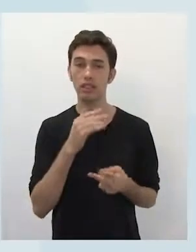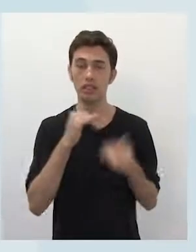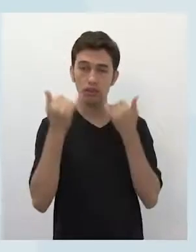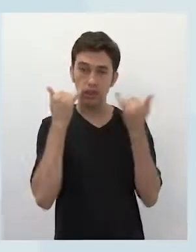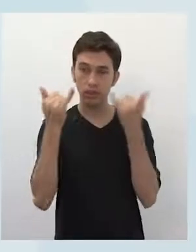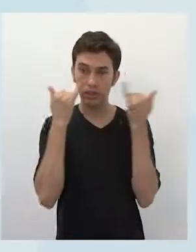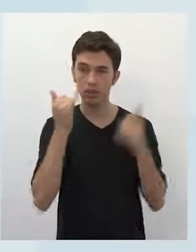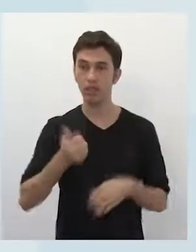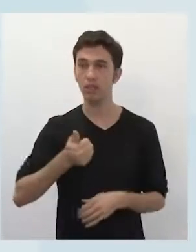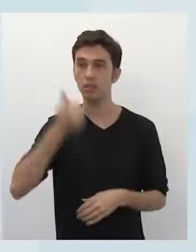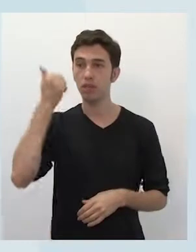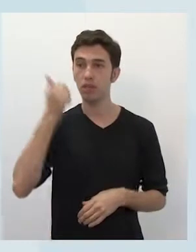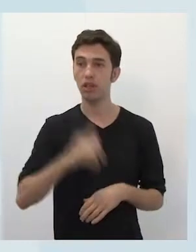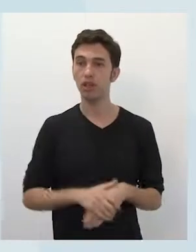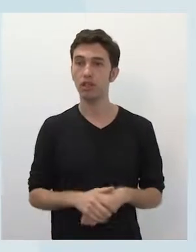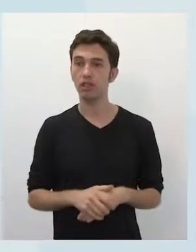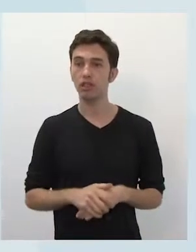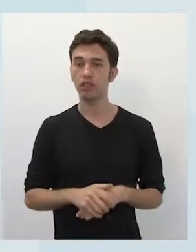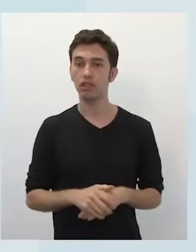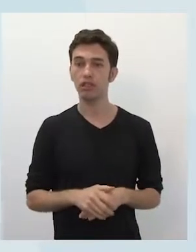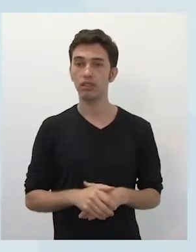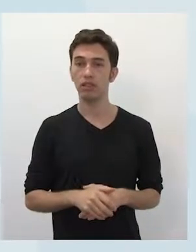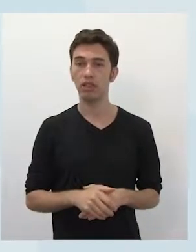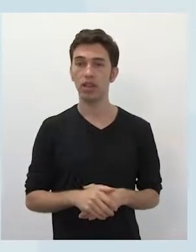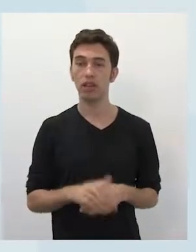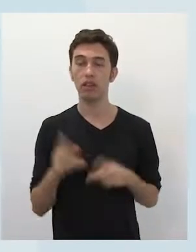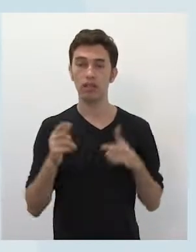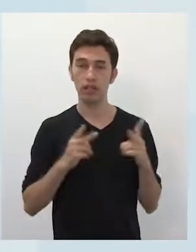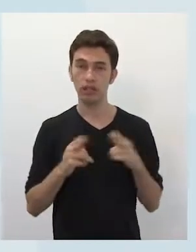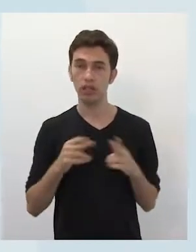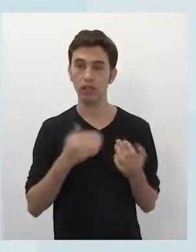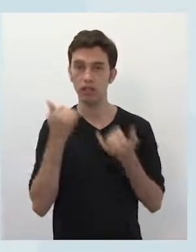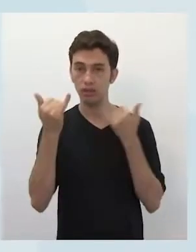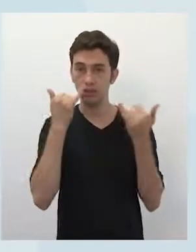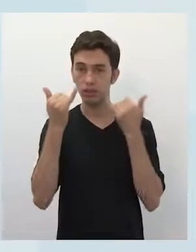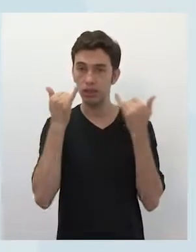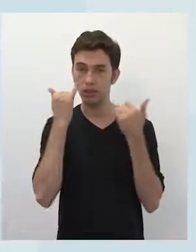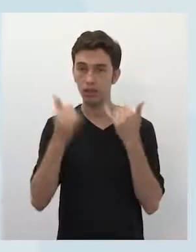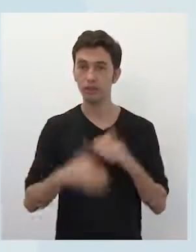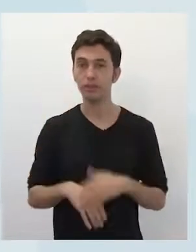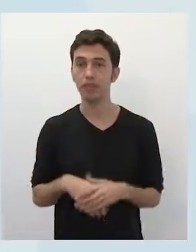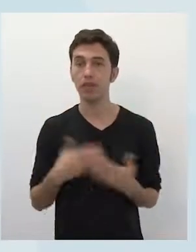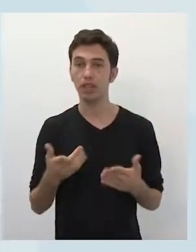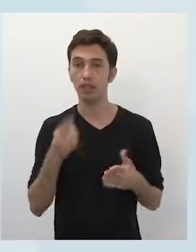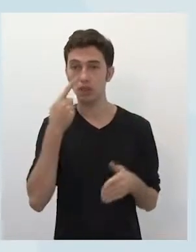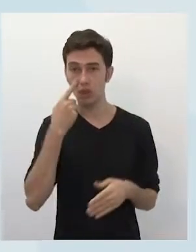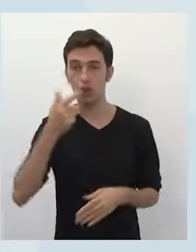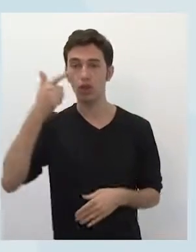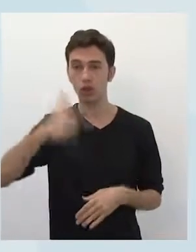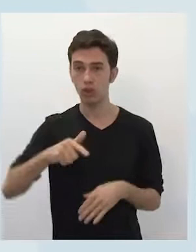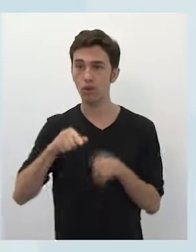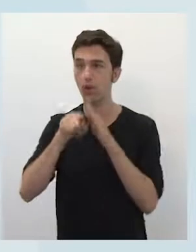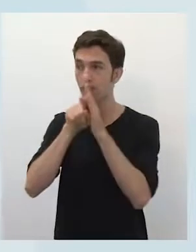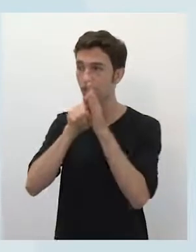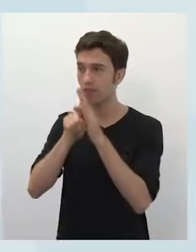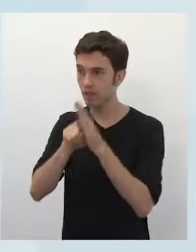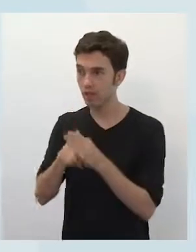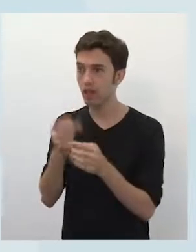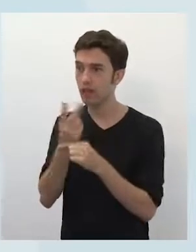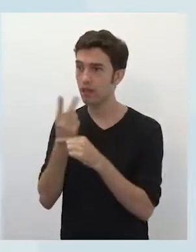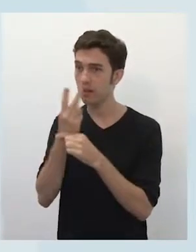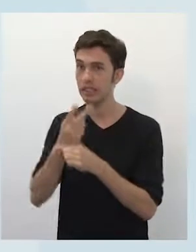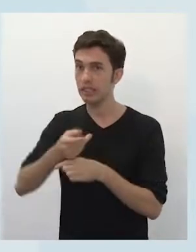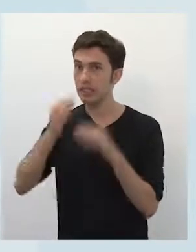Então, vamos editar essas informações. Aí, novamente, a checagem, né? Então, é muito importante checar